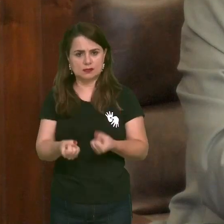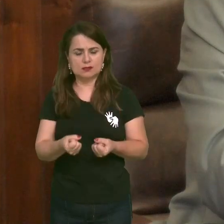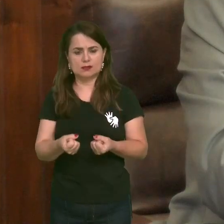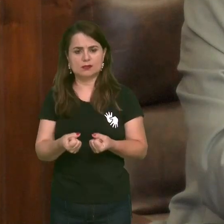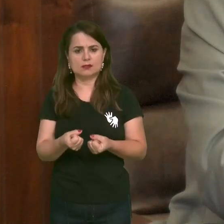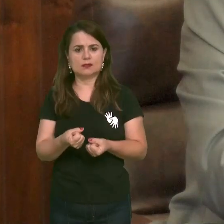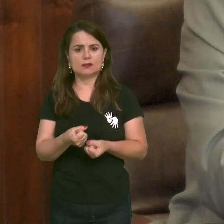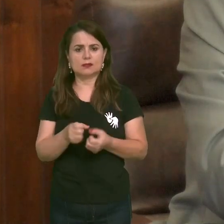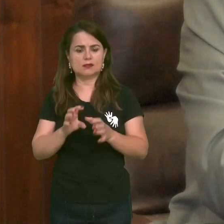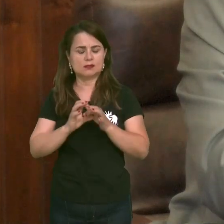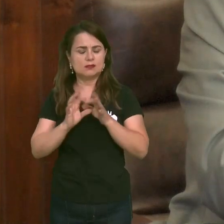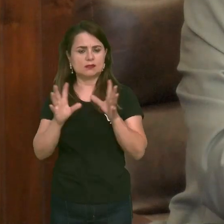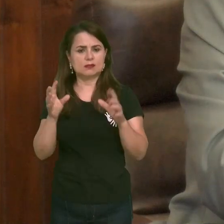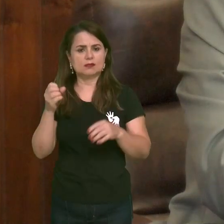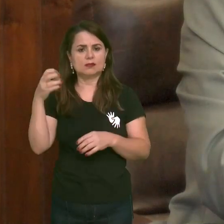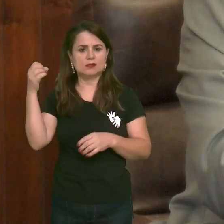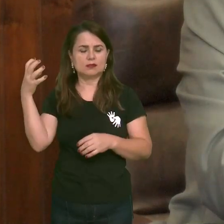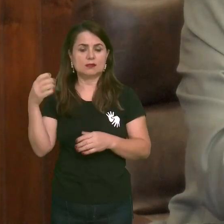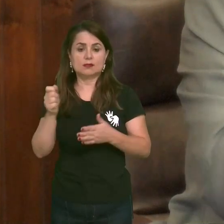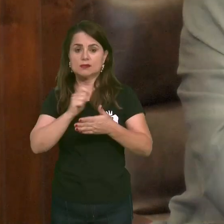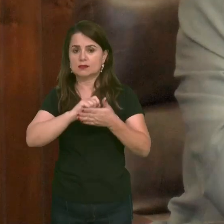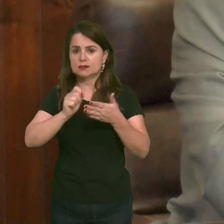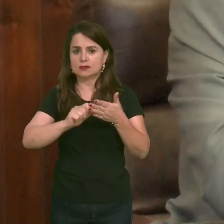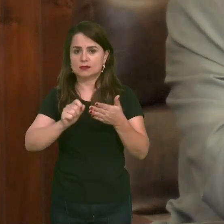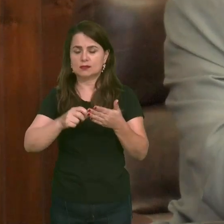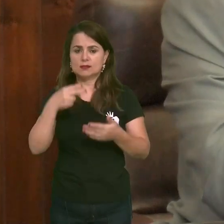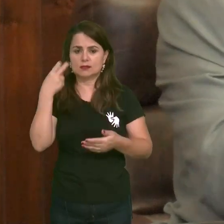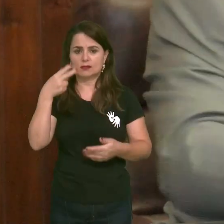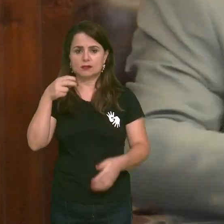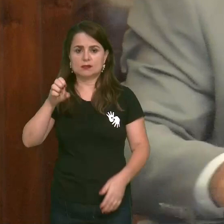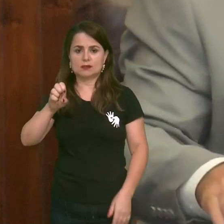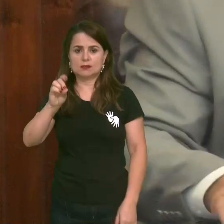extinta a consideração Eduardo Nascimento vereador